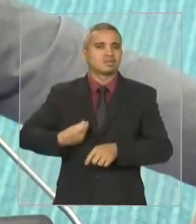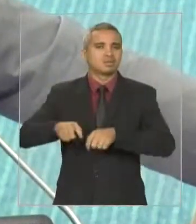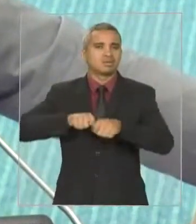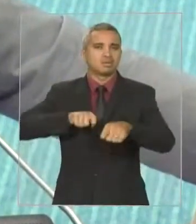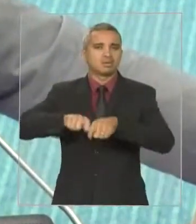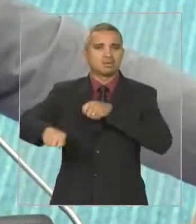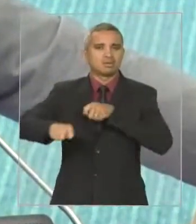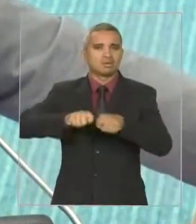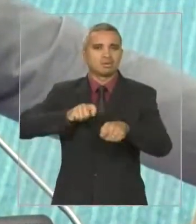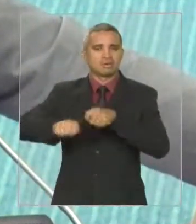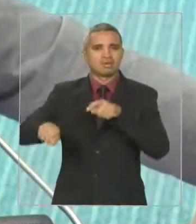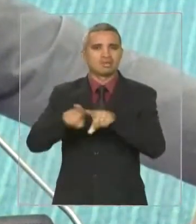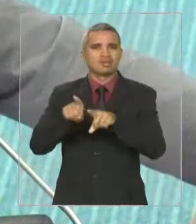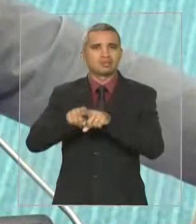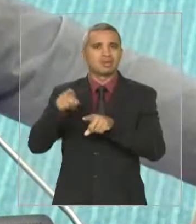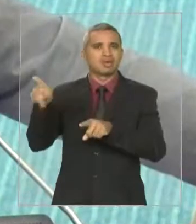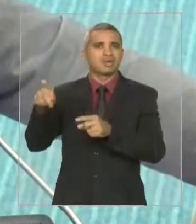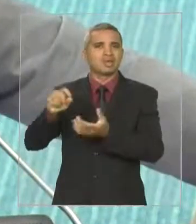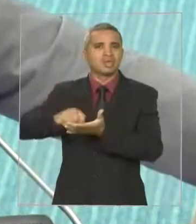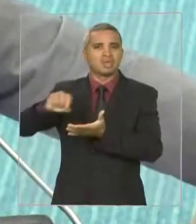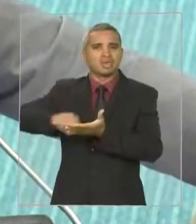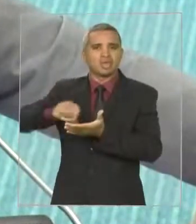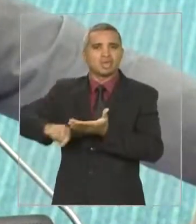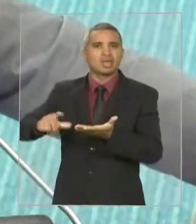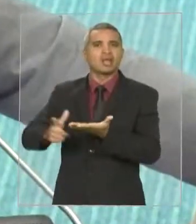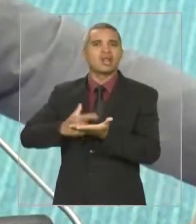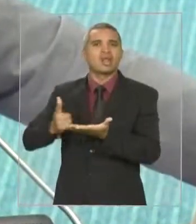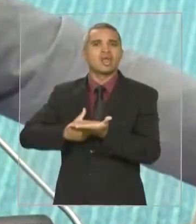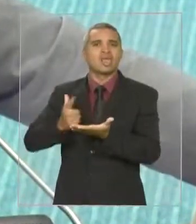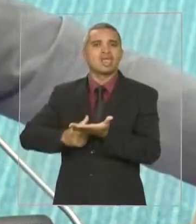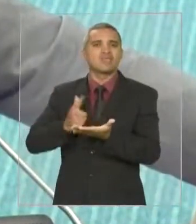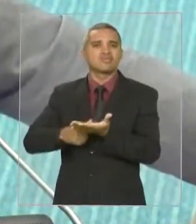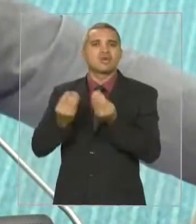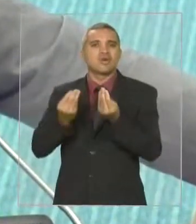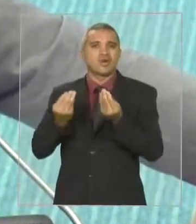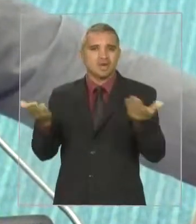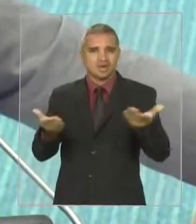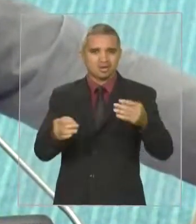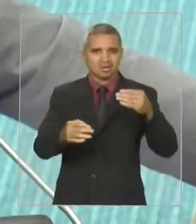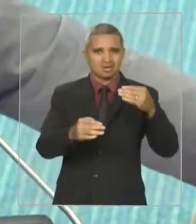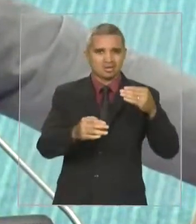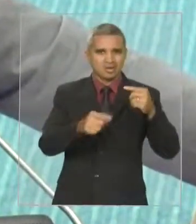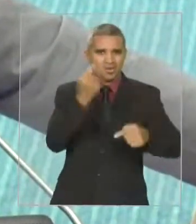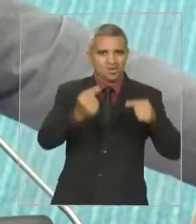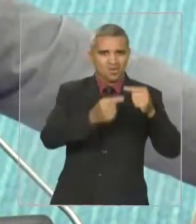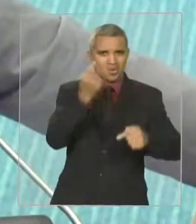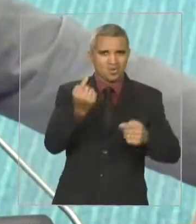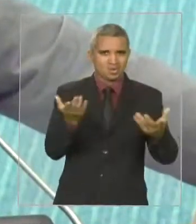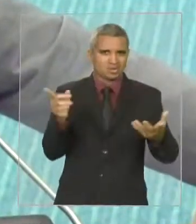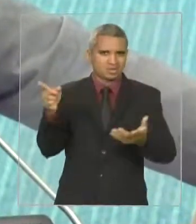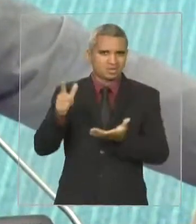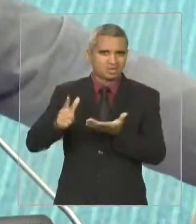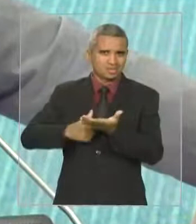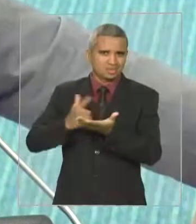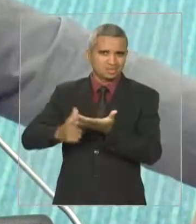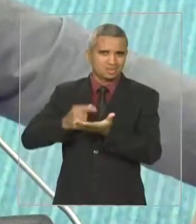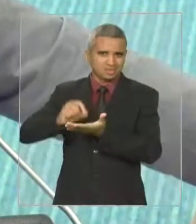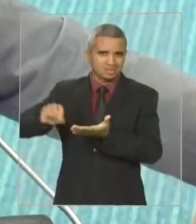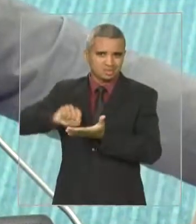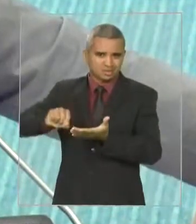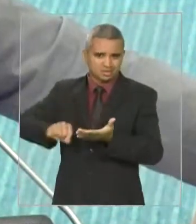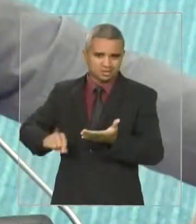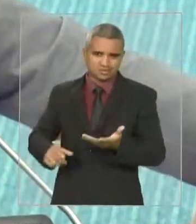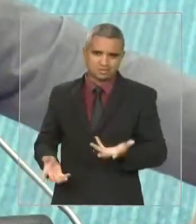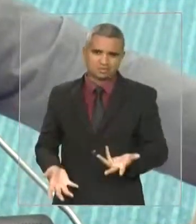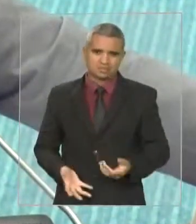eu fico aqui, deputado Max Barros, fico imaginando o quanto ainda que há de vir